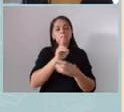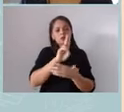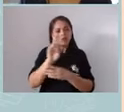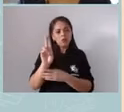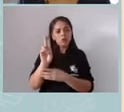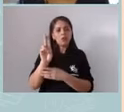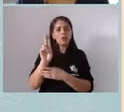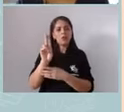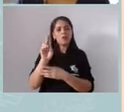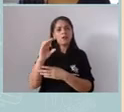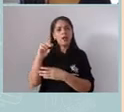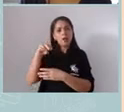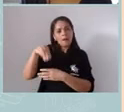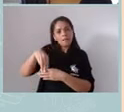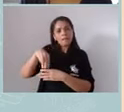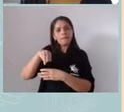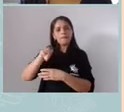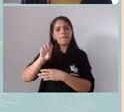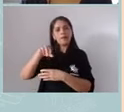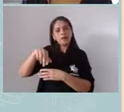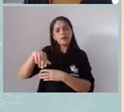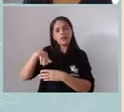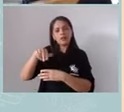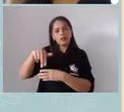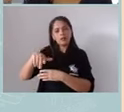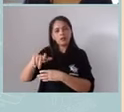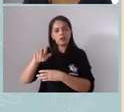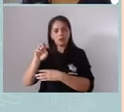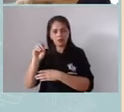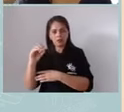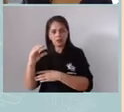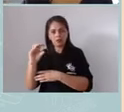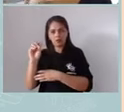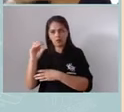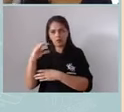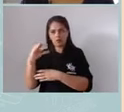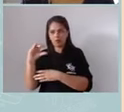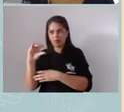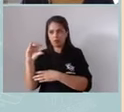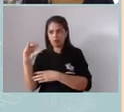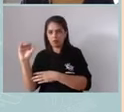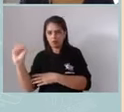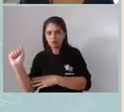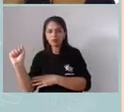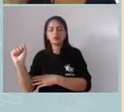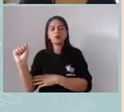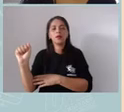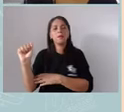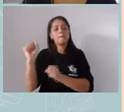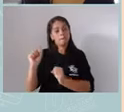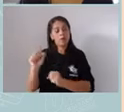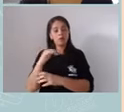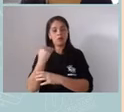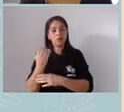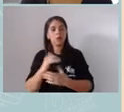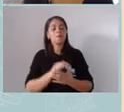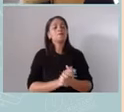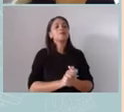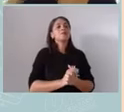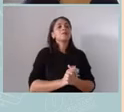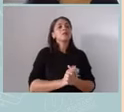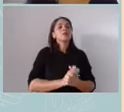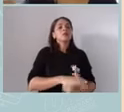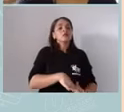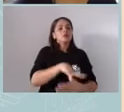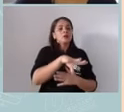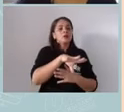As transmitidas por água ou alimentos contaminados. Então, a gente tem as disenterias, né, as várias bactérias, né, que quando a gente ingere aí um alimento contaminado, ou